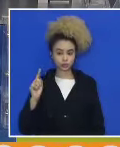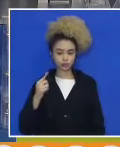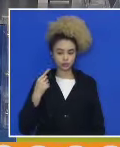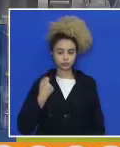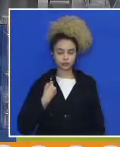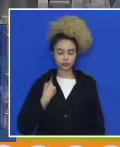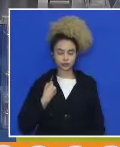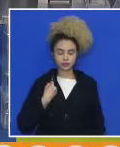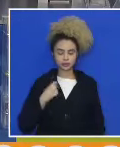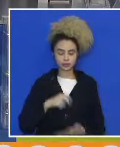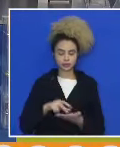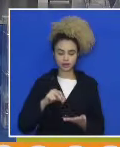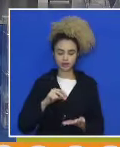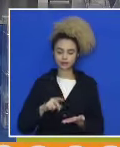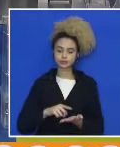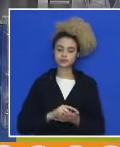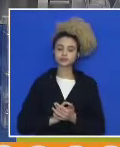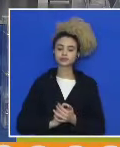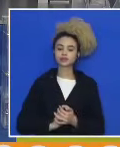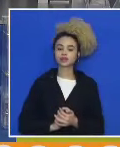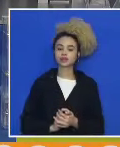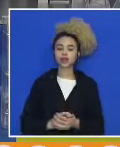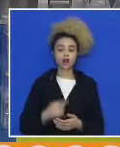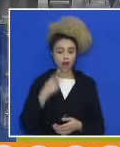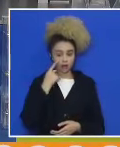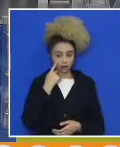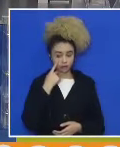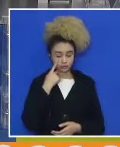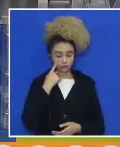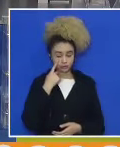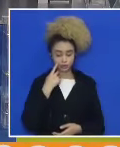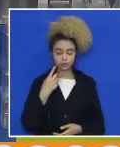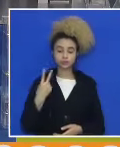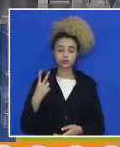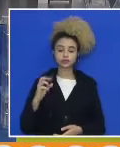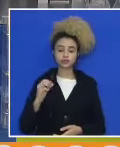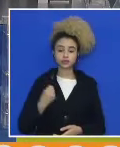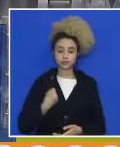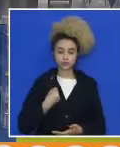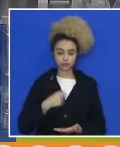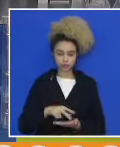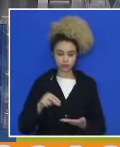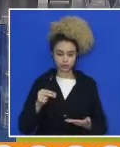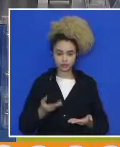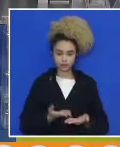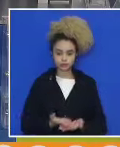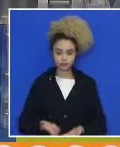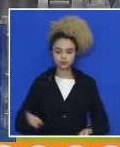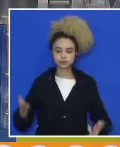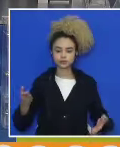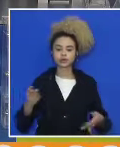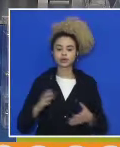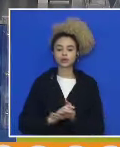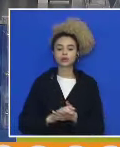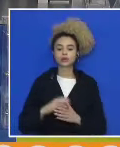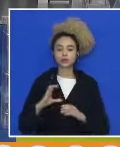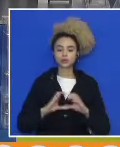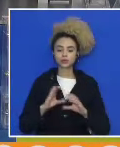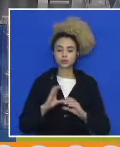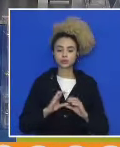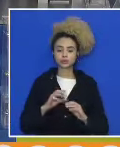os três últimos números sorteados na Lotomania. Vamos conferir. Agora você confere comigo os 20 números sorteados no concurso 2201 da